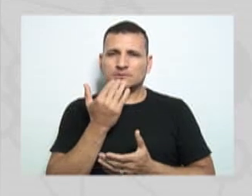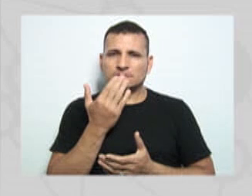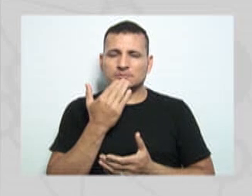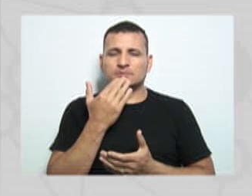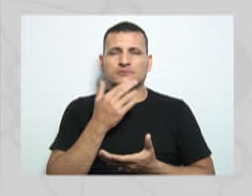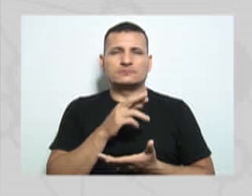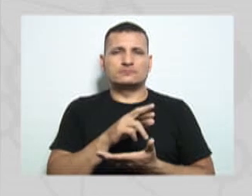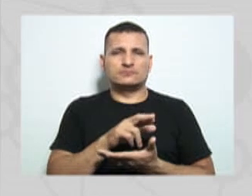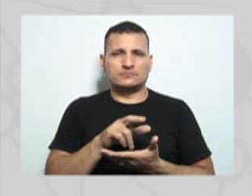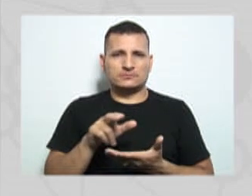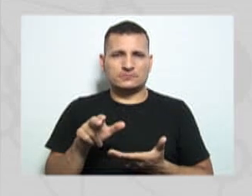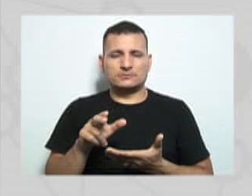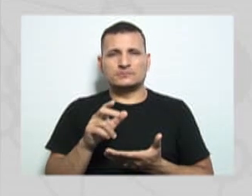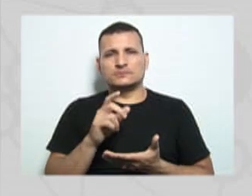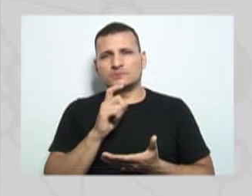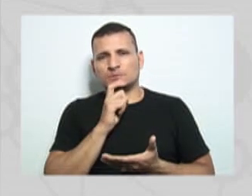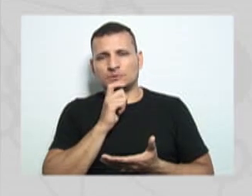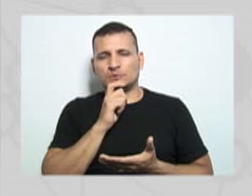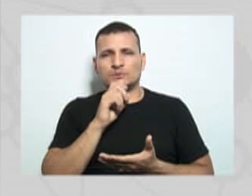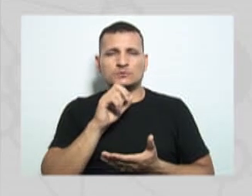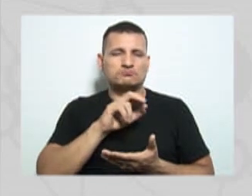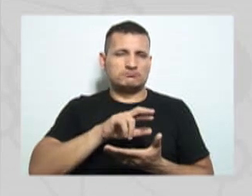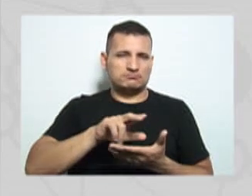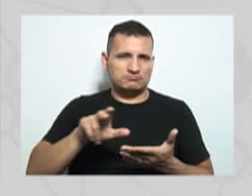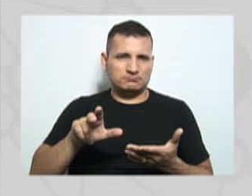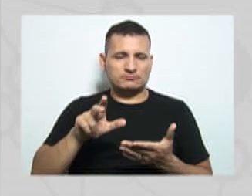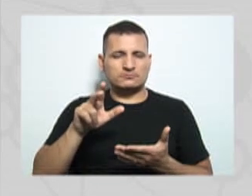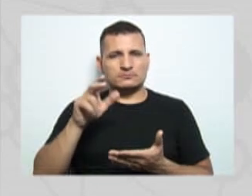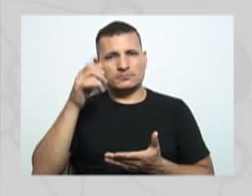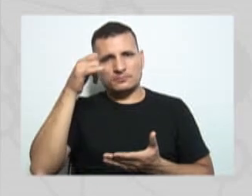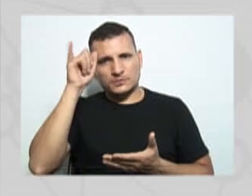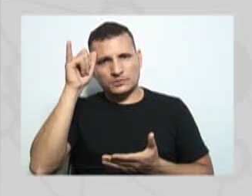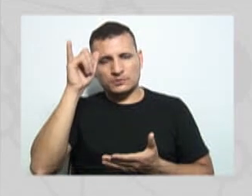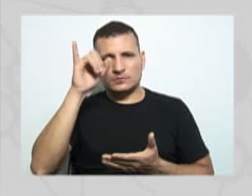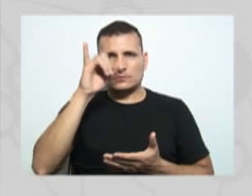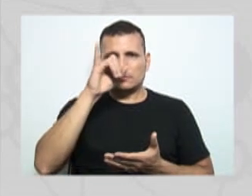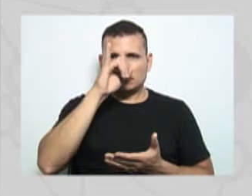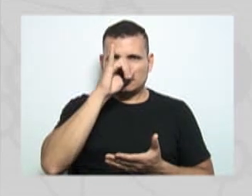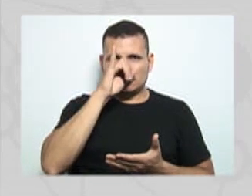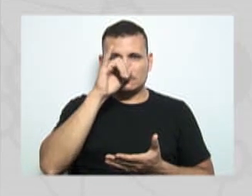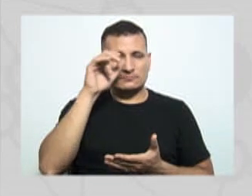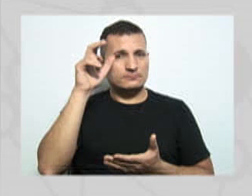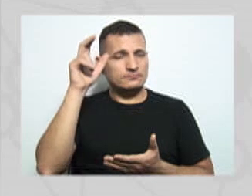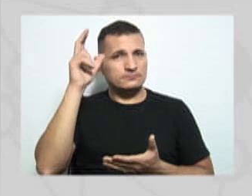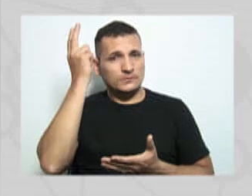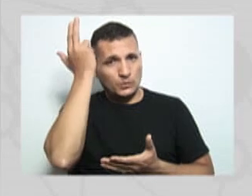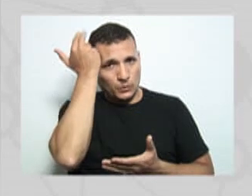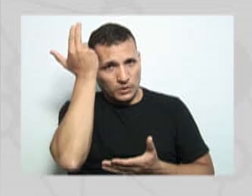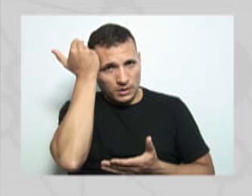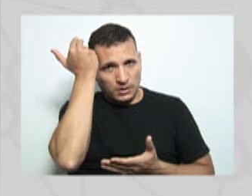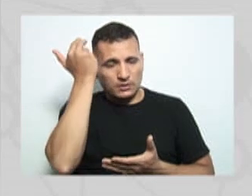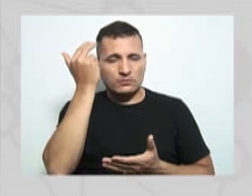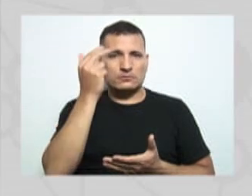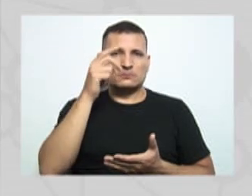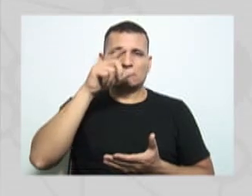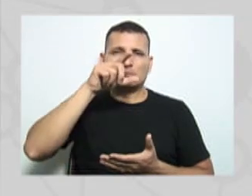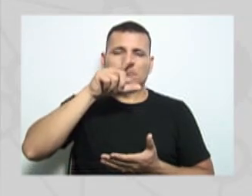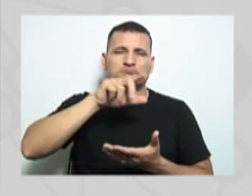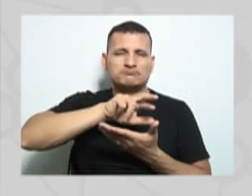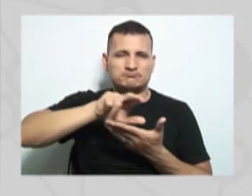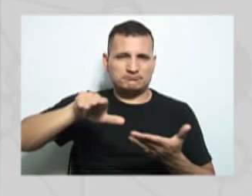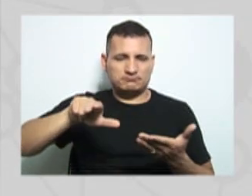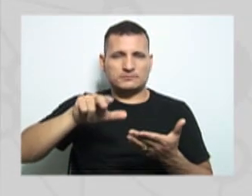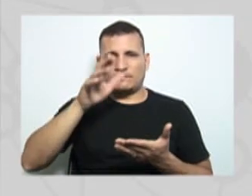frescos, resfriados, temperados ou congelados de bovino, suíno, caprino, ovino, coelho e ave. São algumas